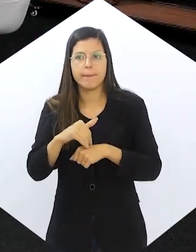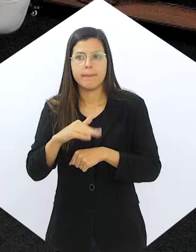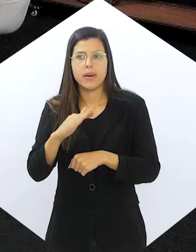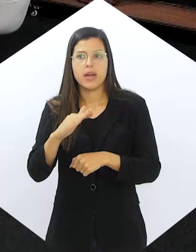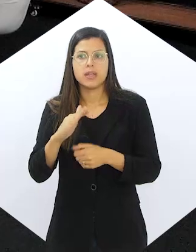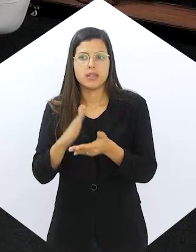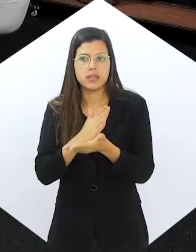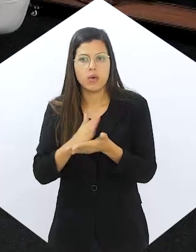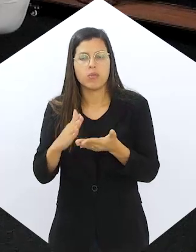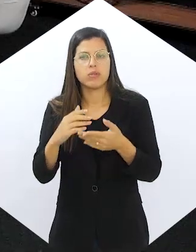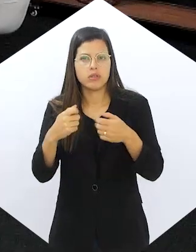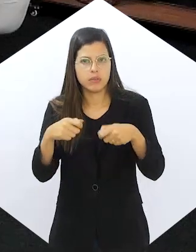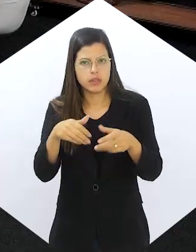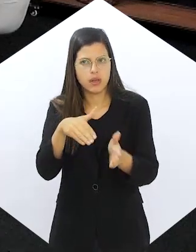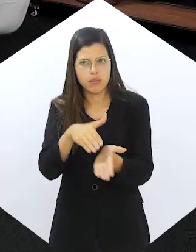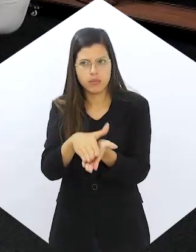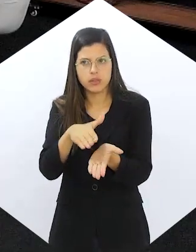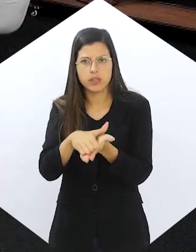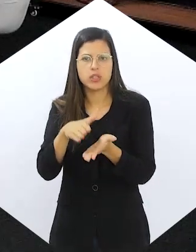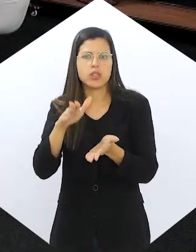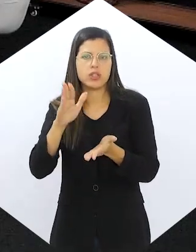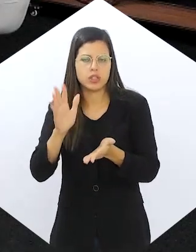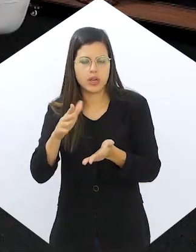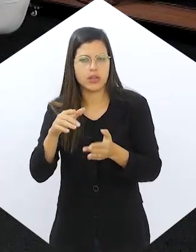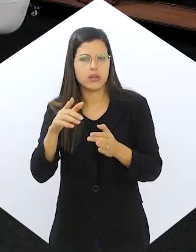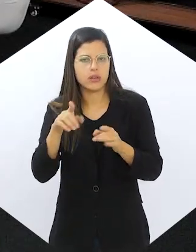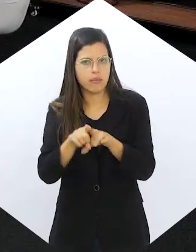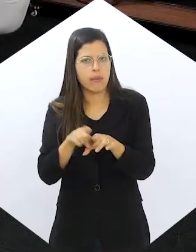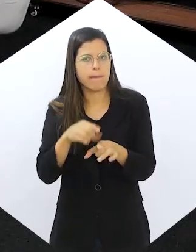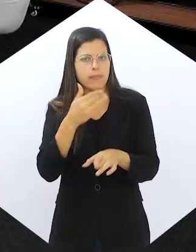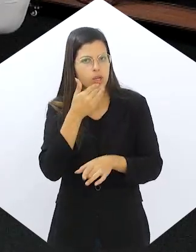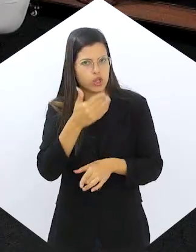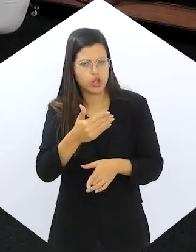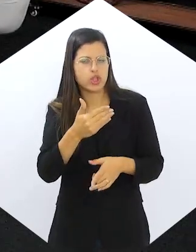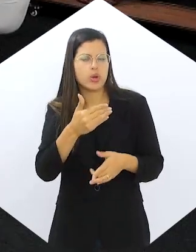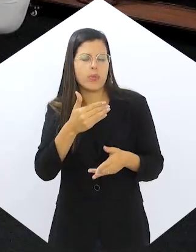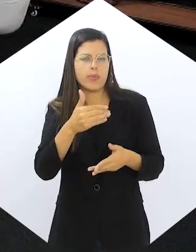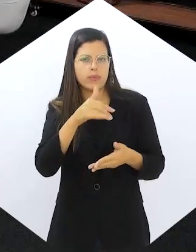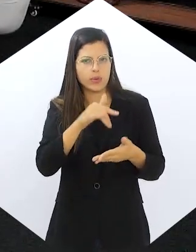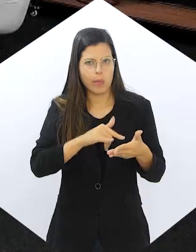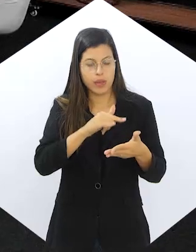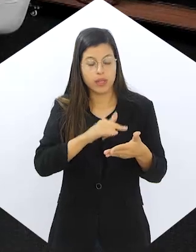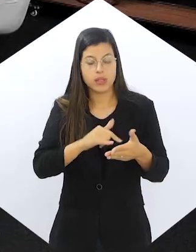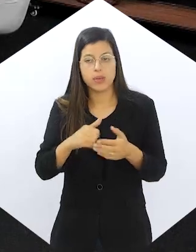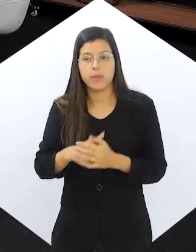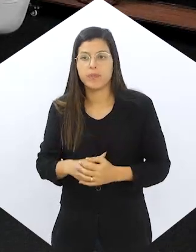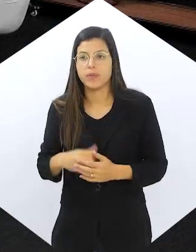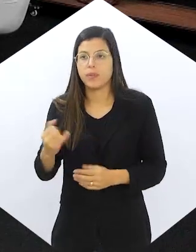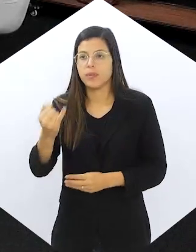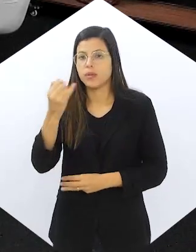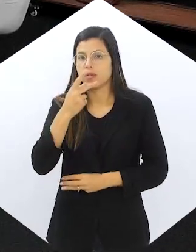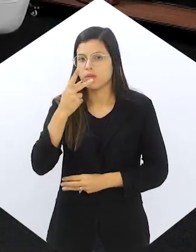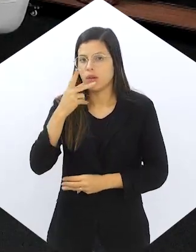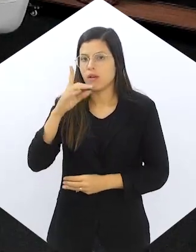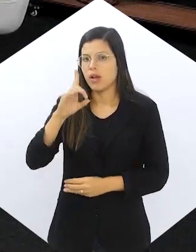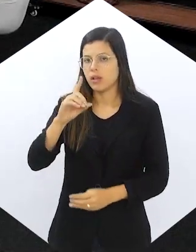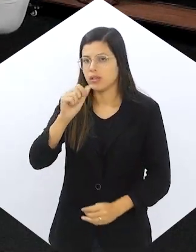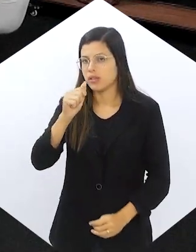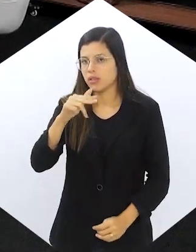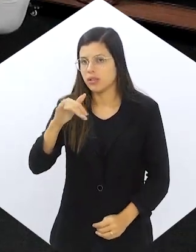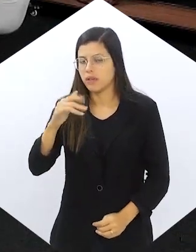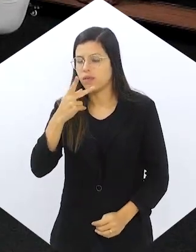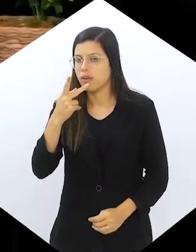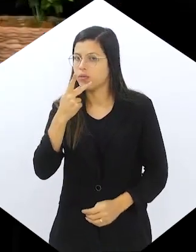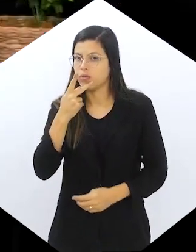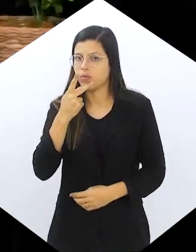tem aí mais alguns para serem emitidos que já deram entrada nessa documentação. Mas é importante falar o que a Dani